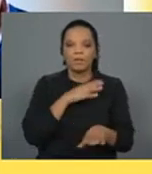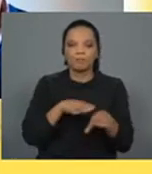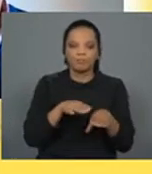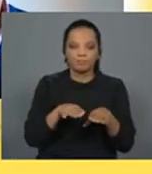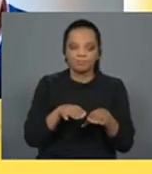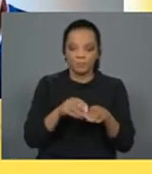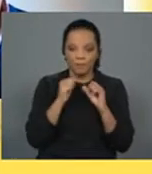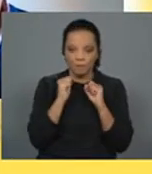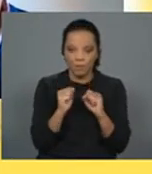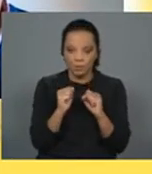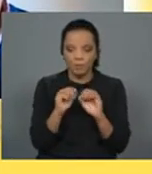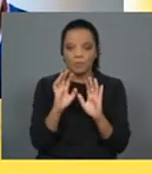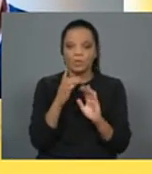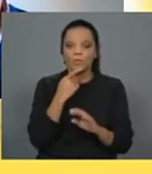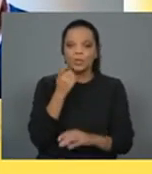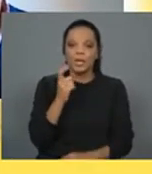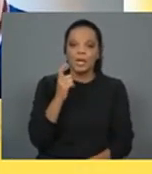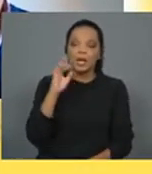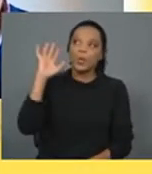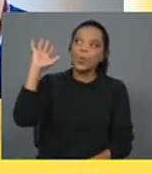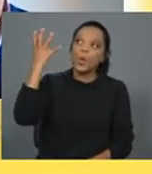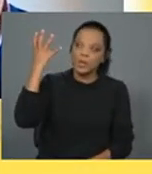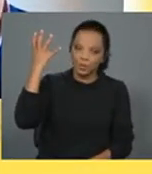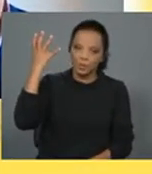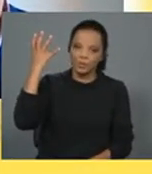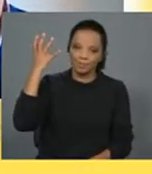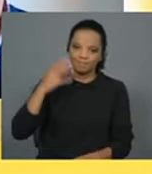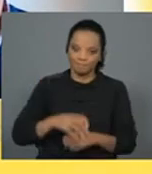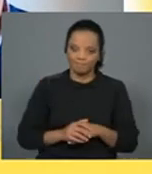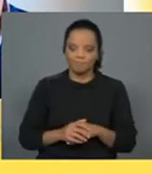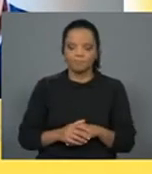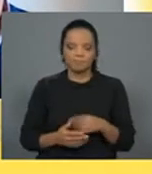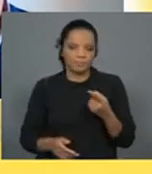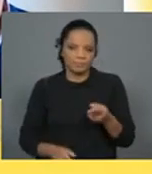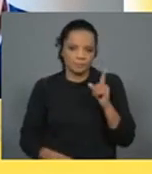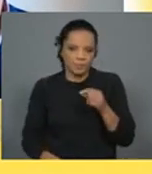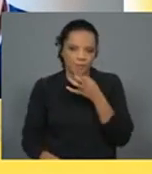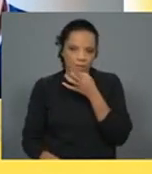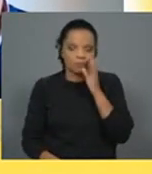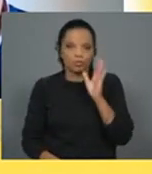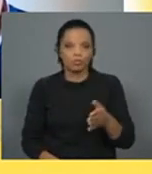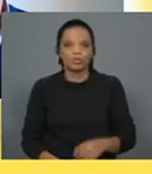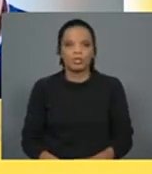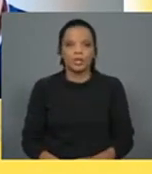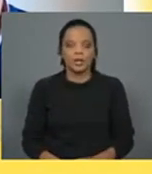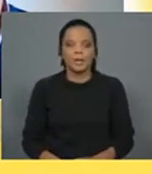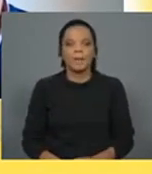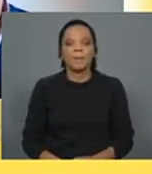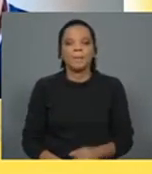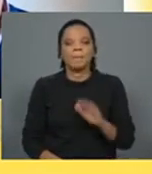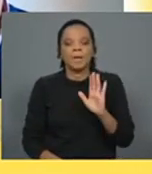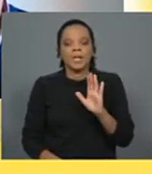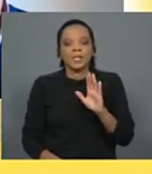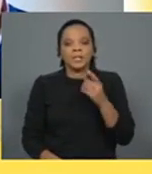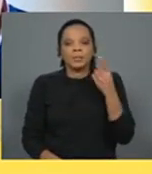desta intensidade, é quando ele irá acontecer. E, na verdade, já aqui falámos também, mas embora ainda de uma forma muito